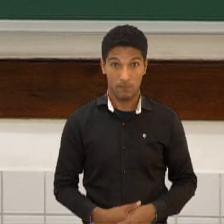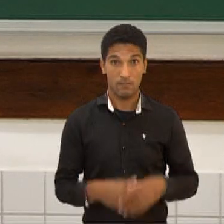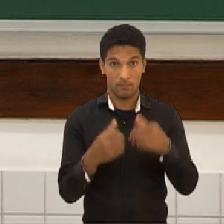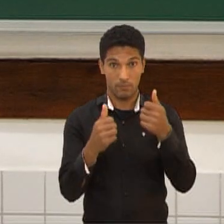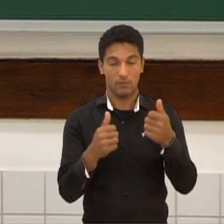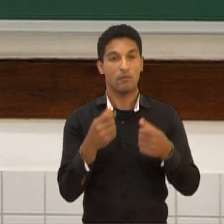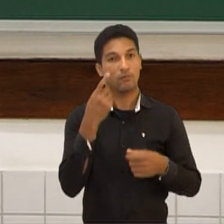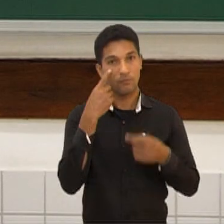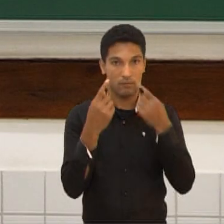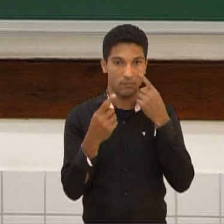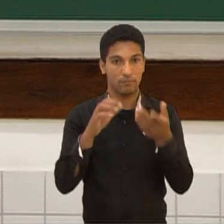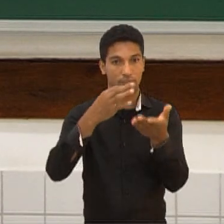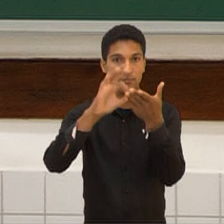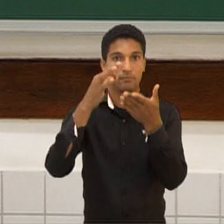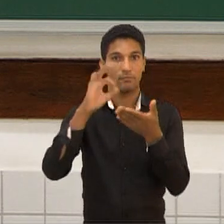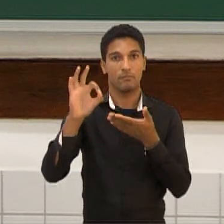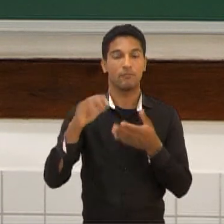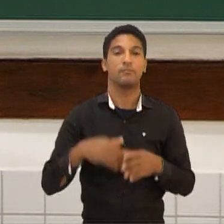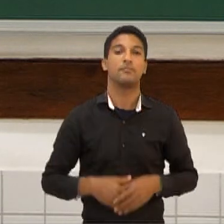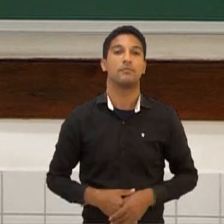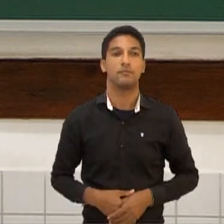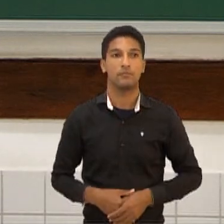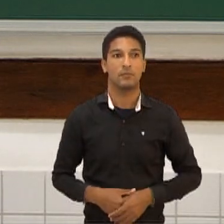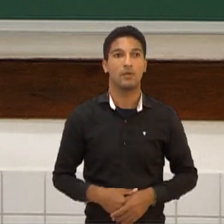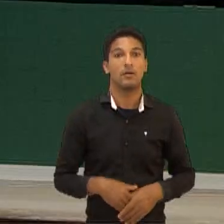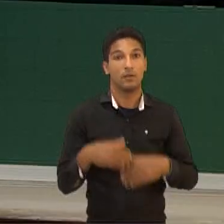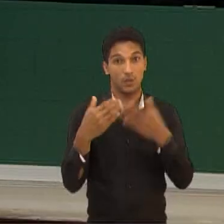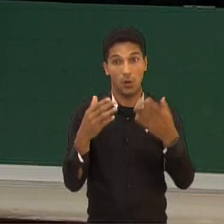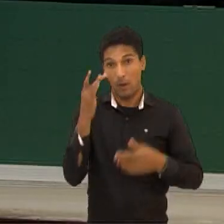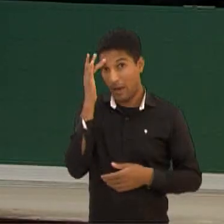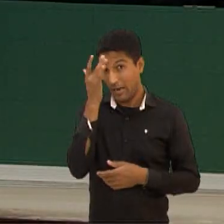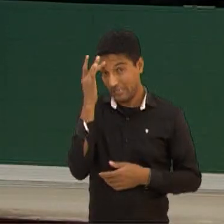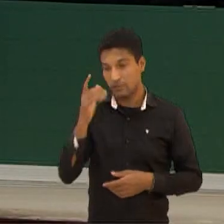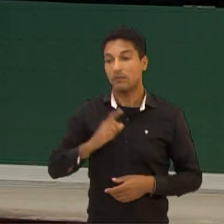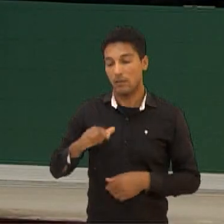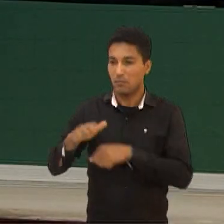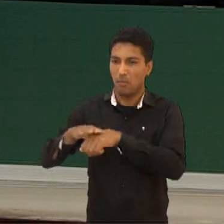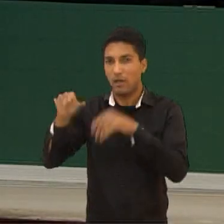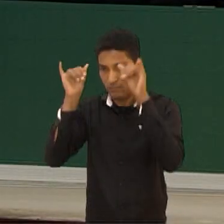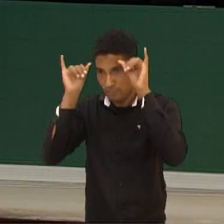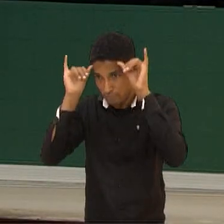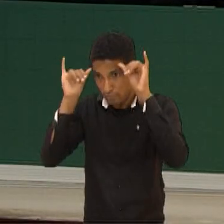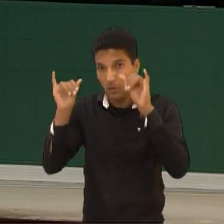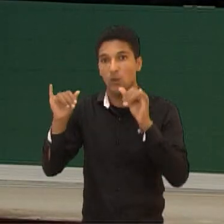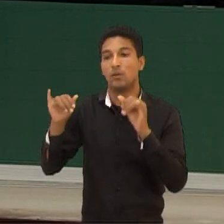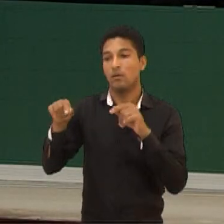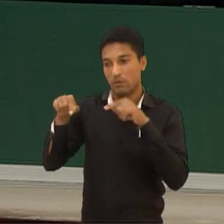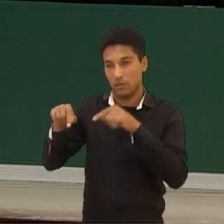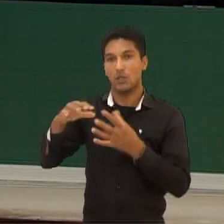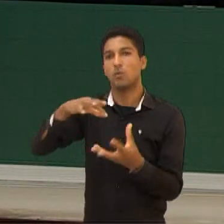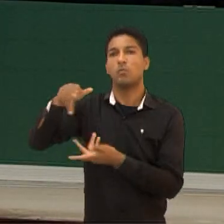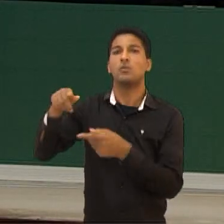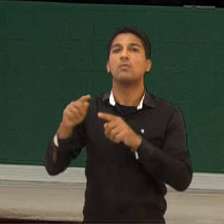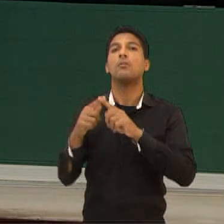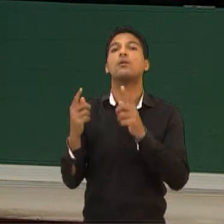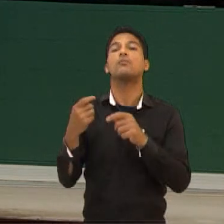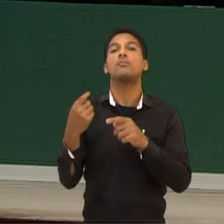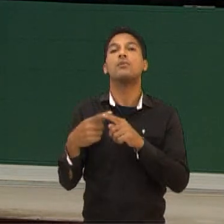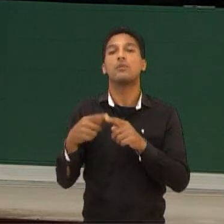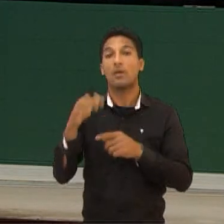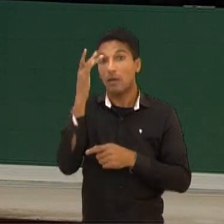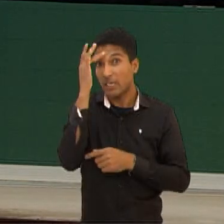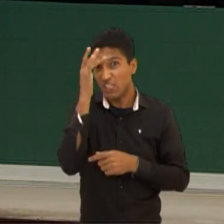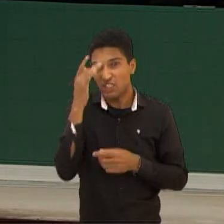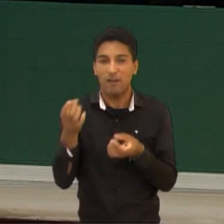E aí, pessoal, vamos lá? Correção do nosso quiz. Apesar de possuir o maior rebanho bovino do planeta, por que a Índia não obtém lucros com isso?